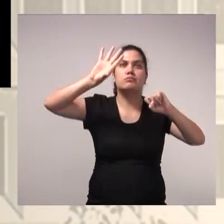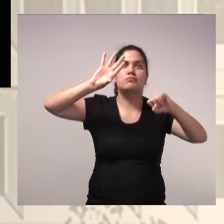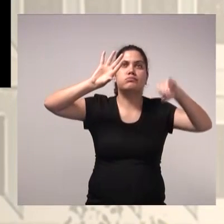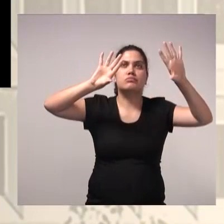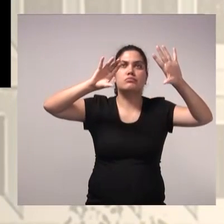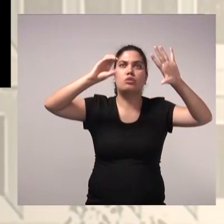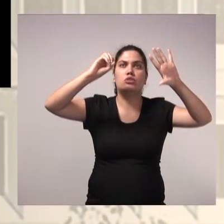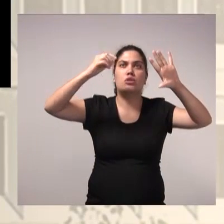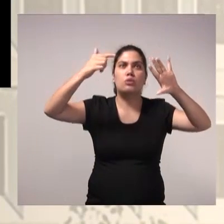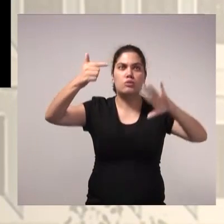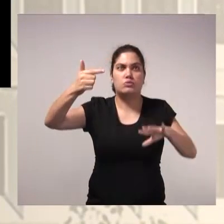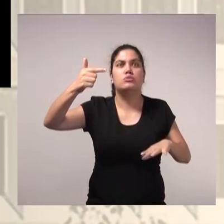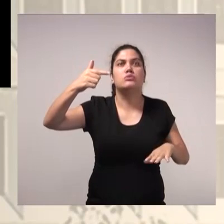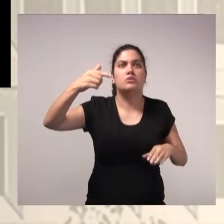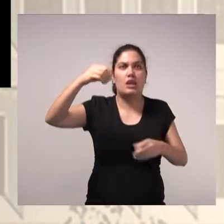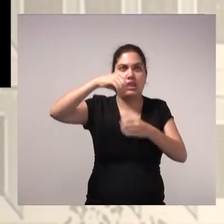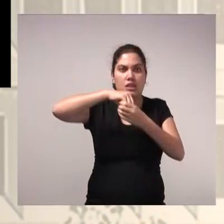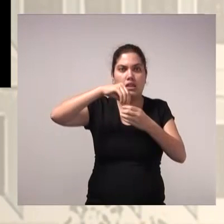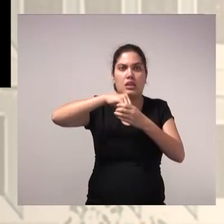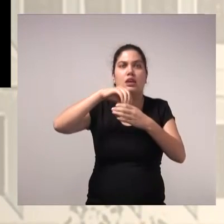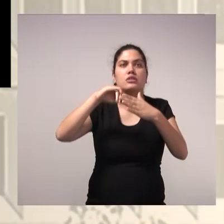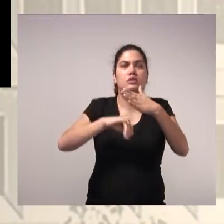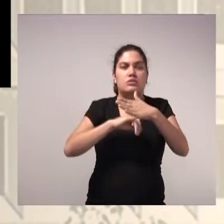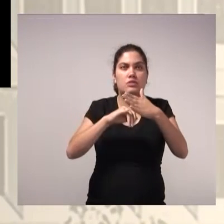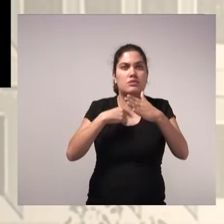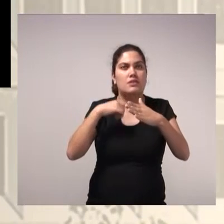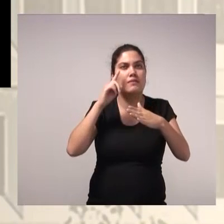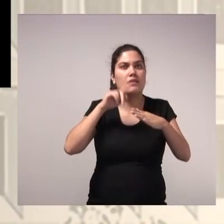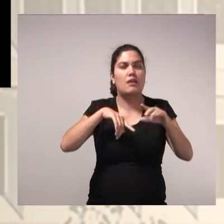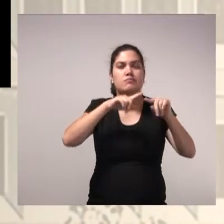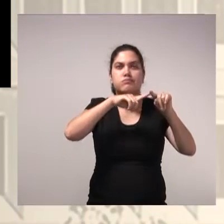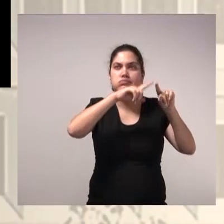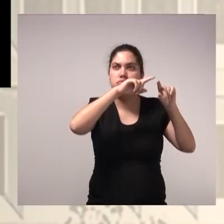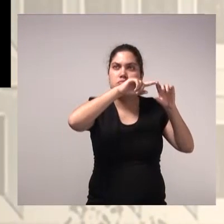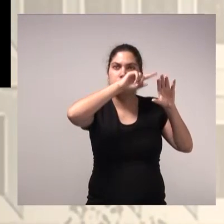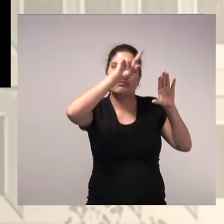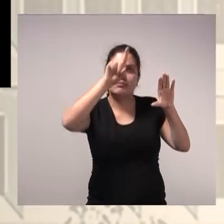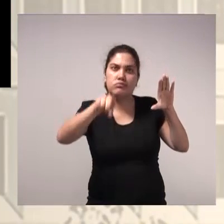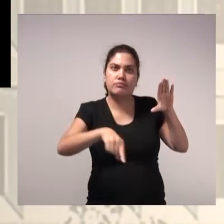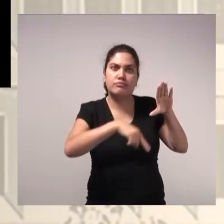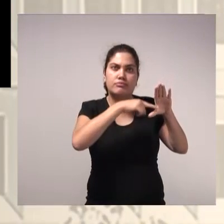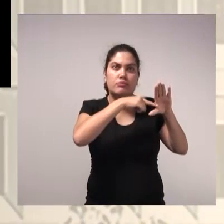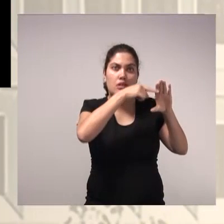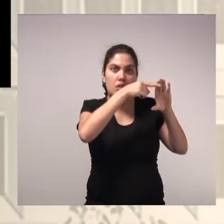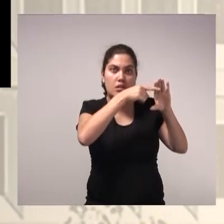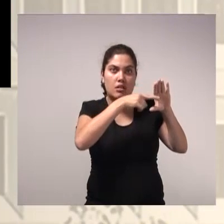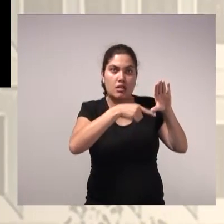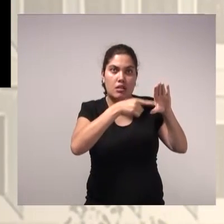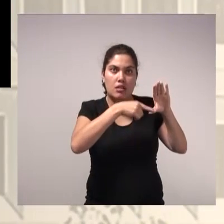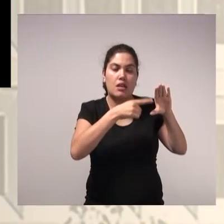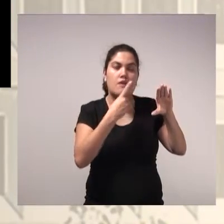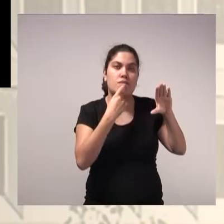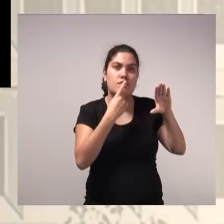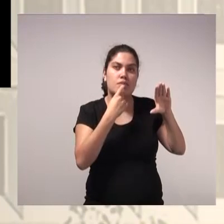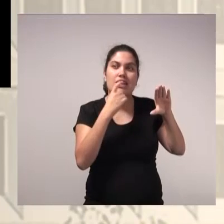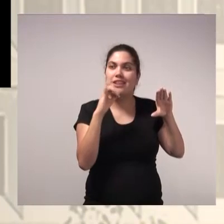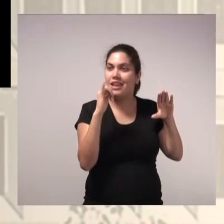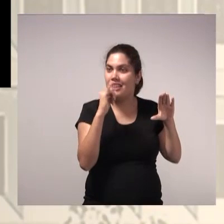carbônico da instituição. Vocês estão vendo esse gráficozinho aí, que em vermelho é energia, A